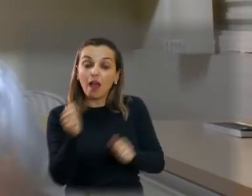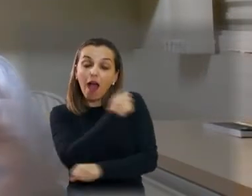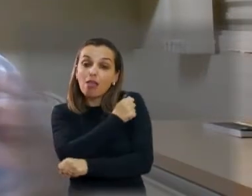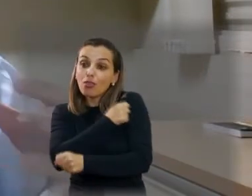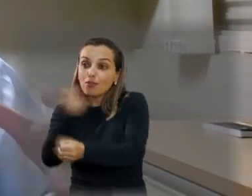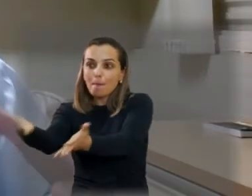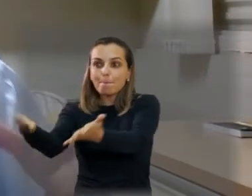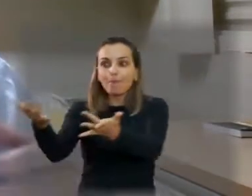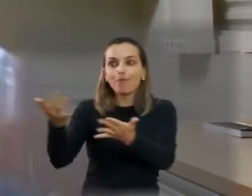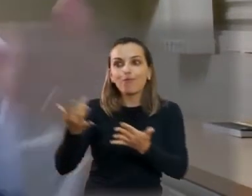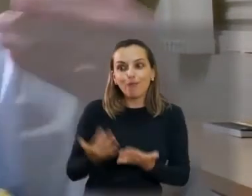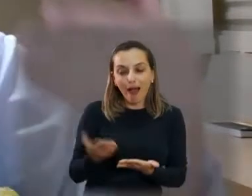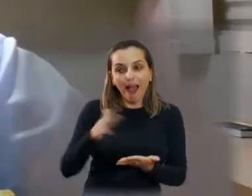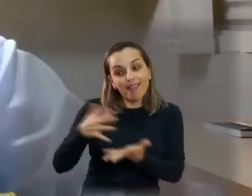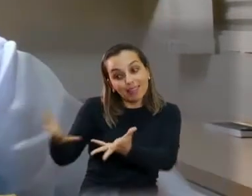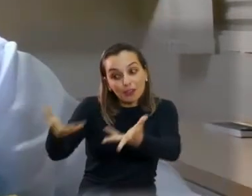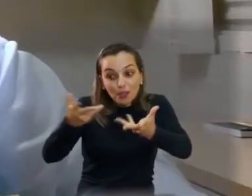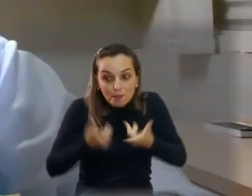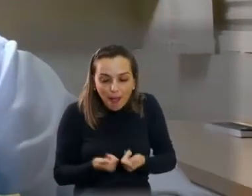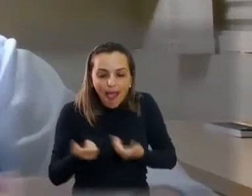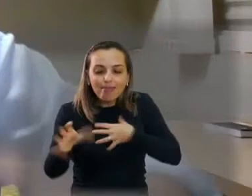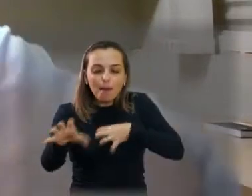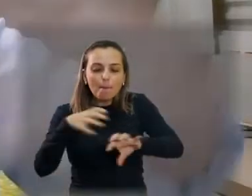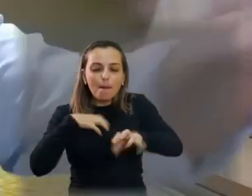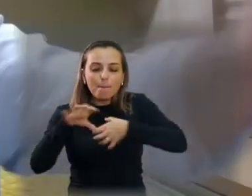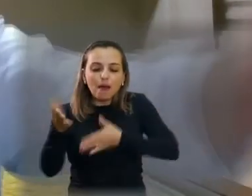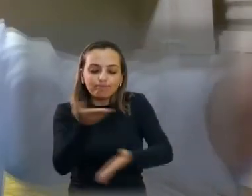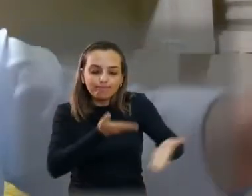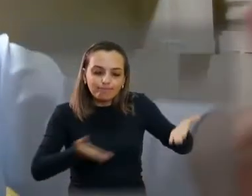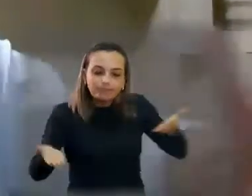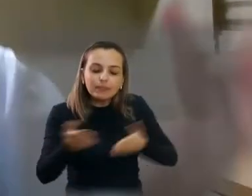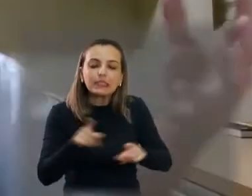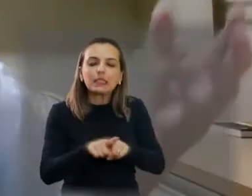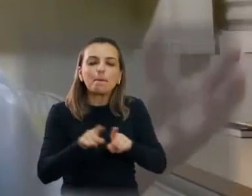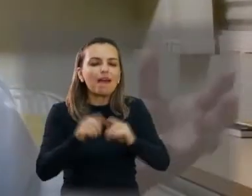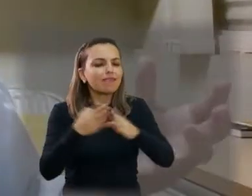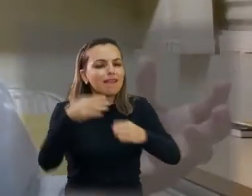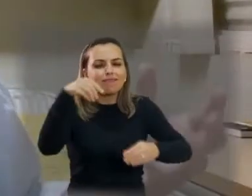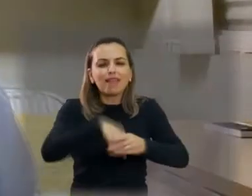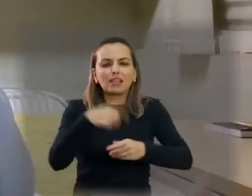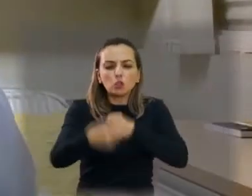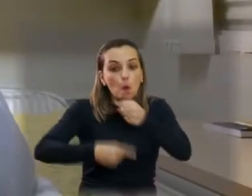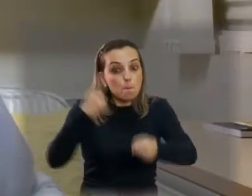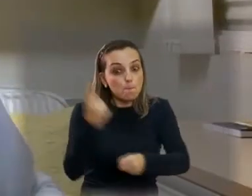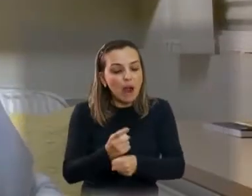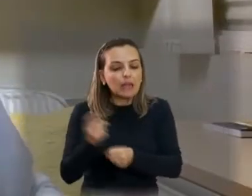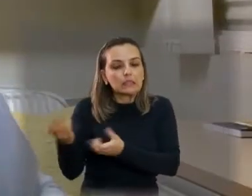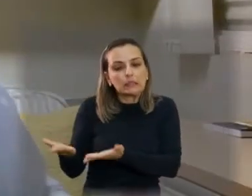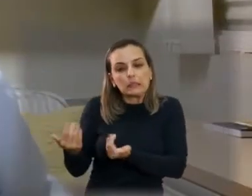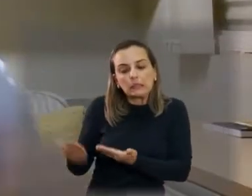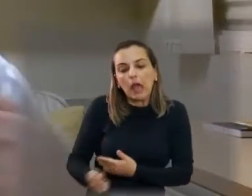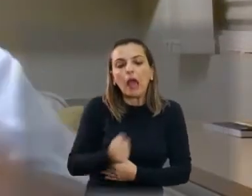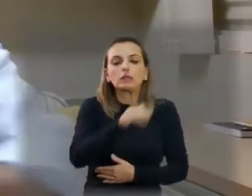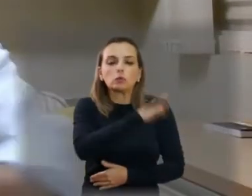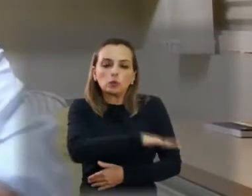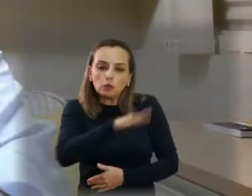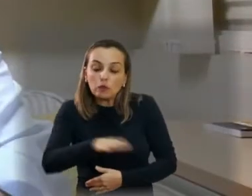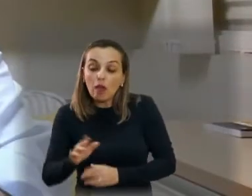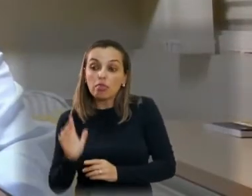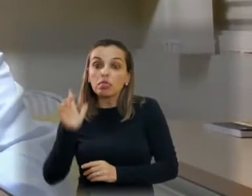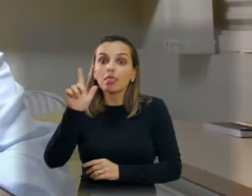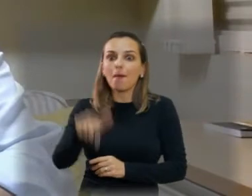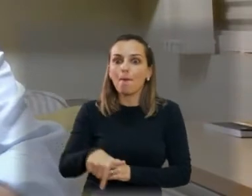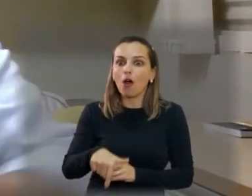uma semana de acolhimento também com eles, após um ano dentro de casa, principalmente crianças, adolescentes, para depois chegar